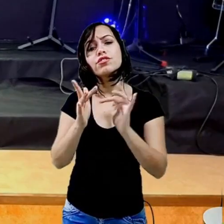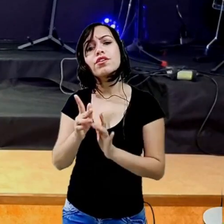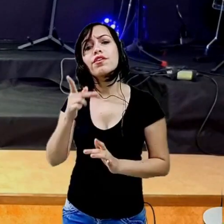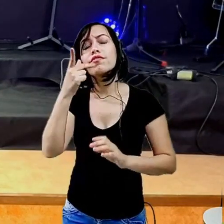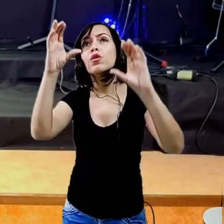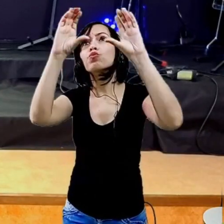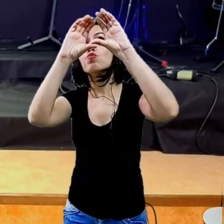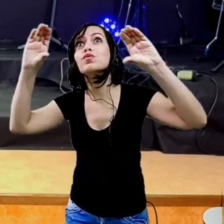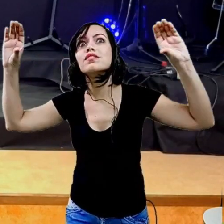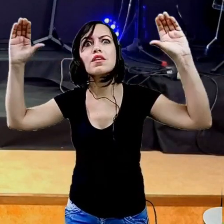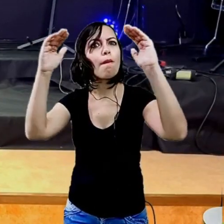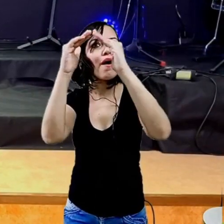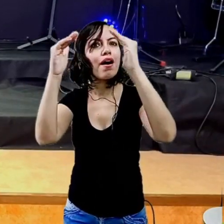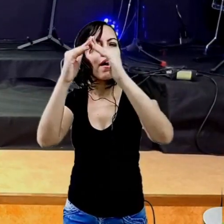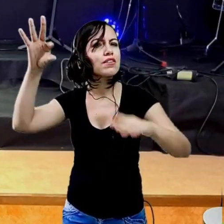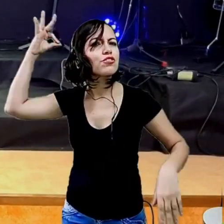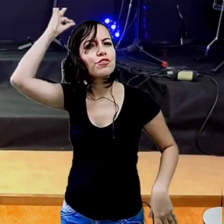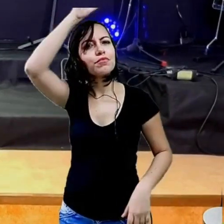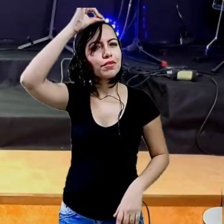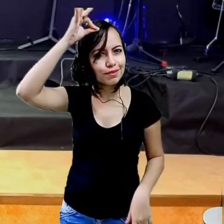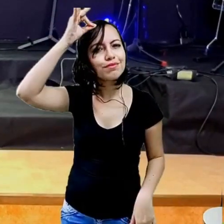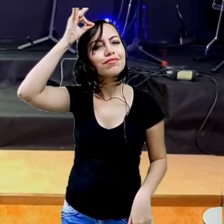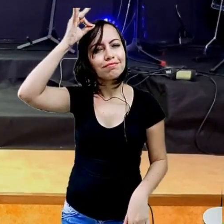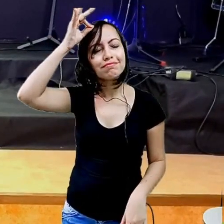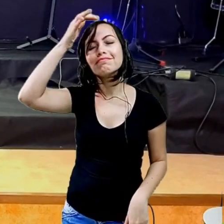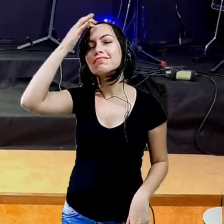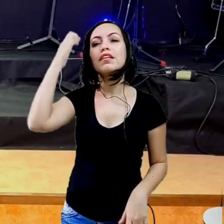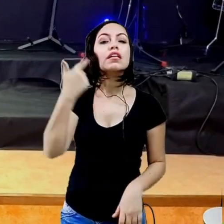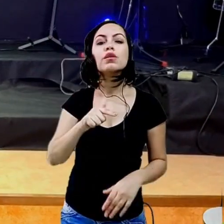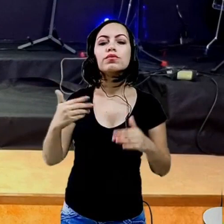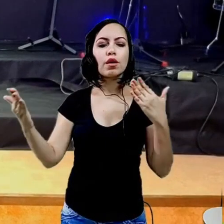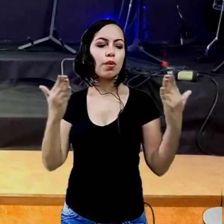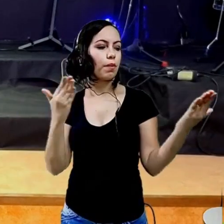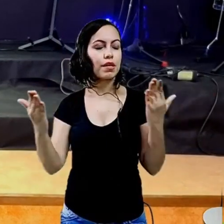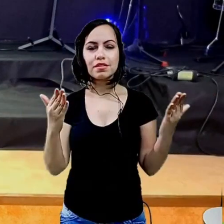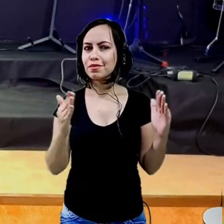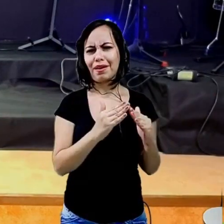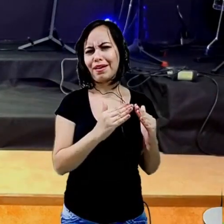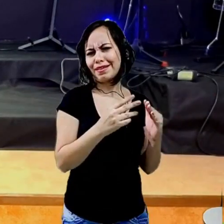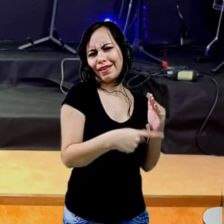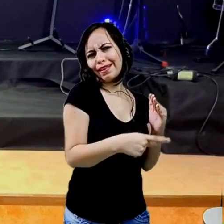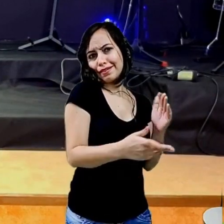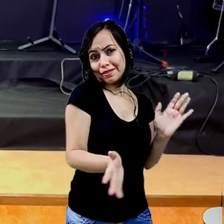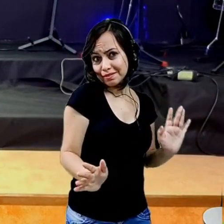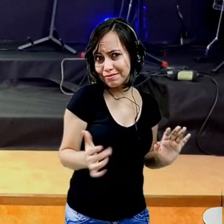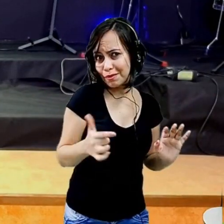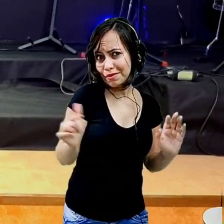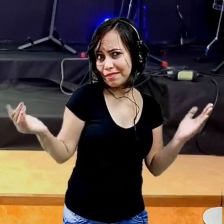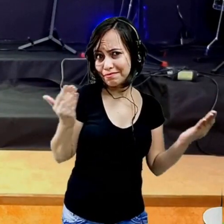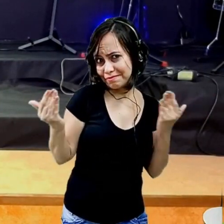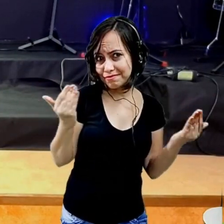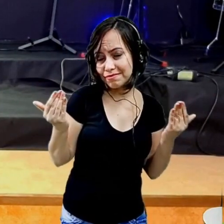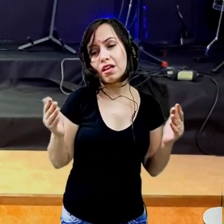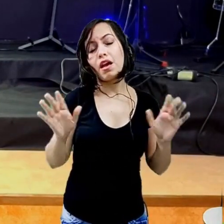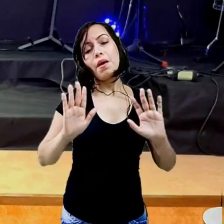casa espiritual, onde não se compara, né, com a casa que nós habitamos aqui neste mundo.